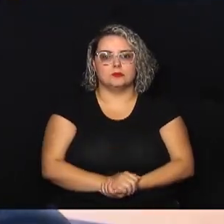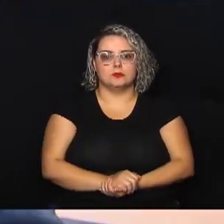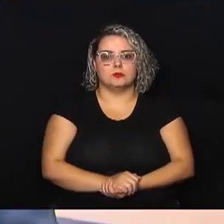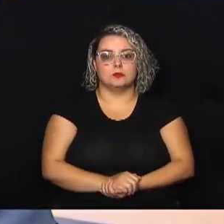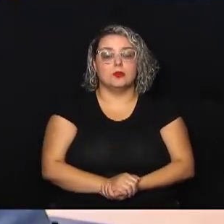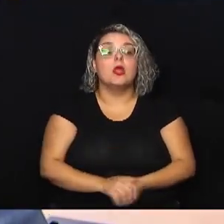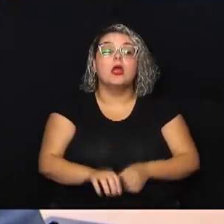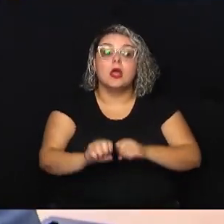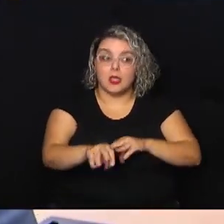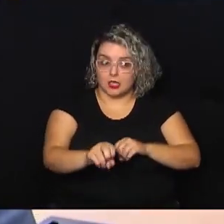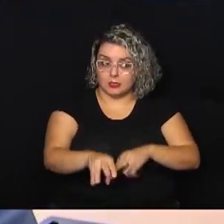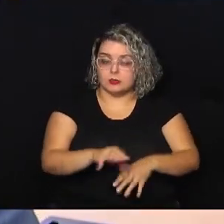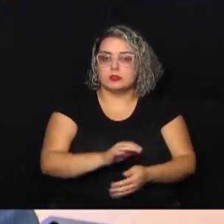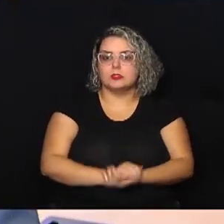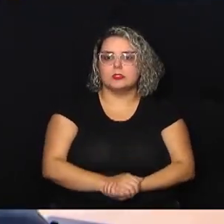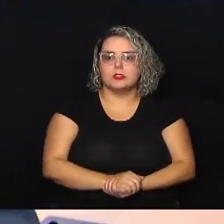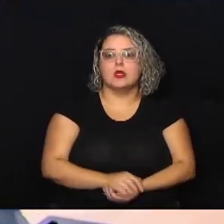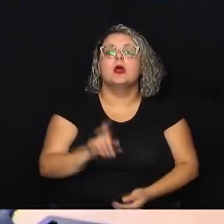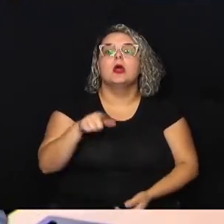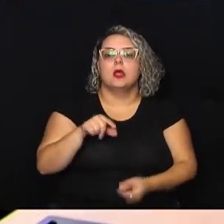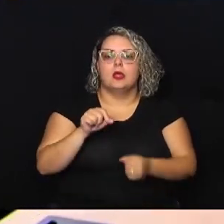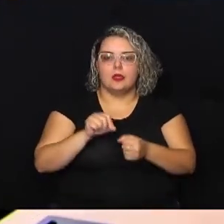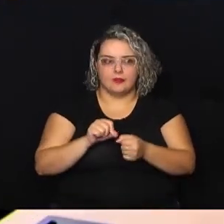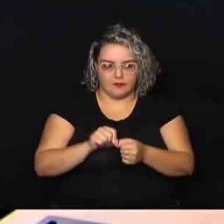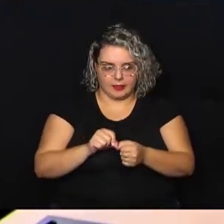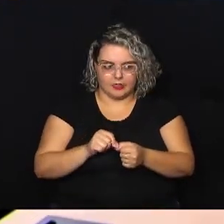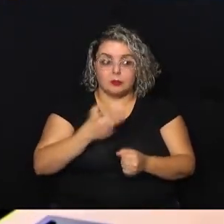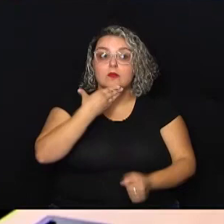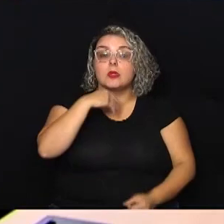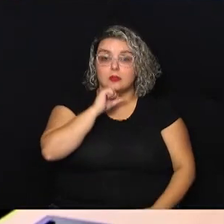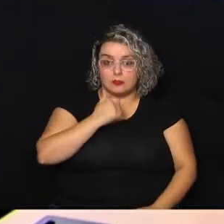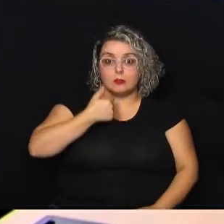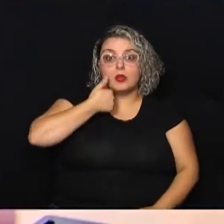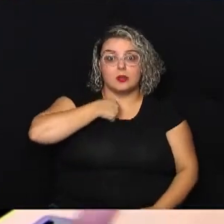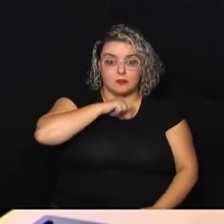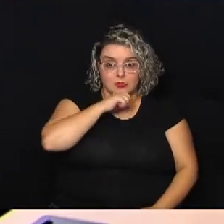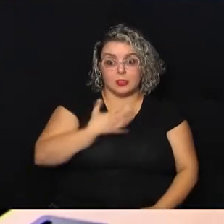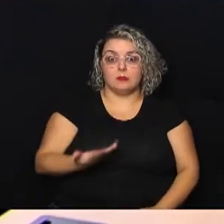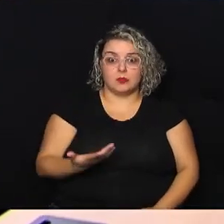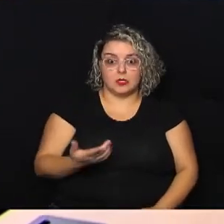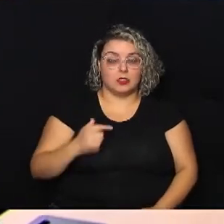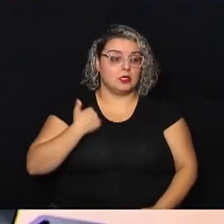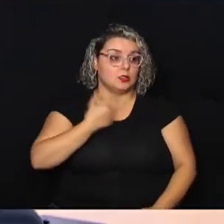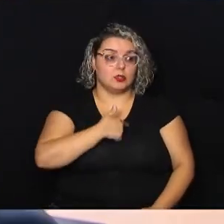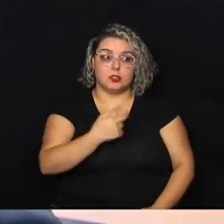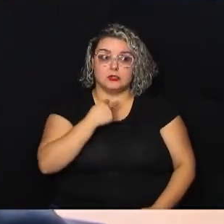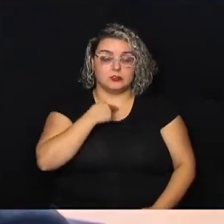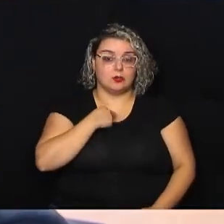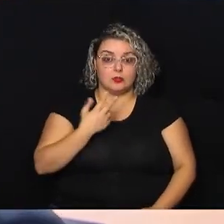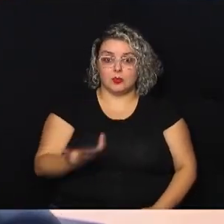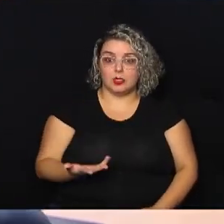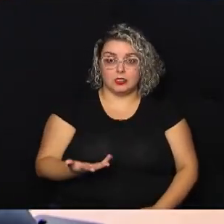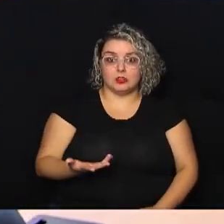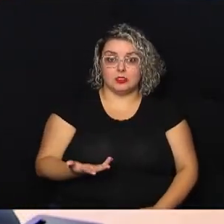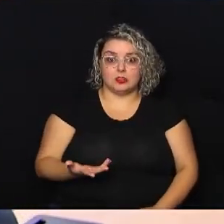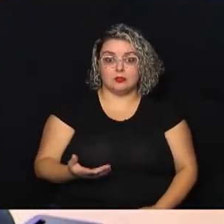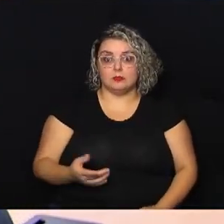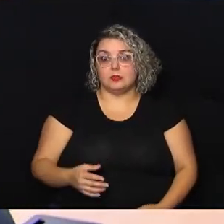Educação, ela é feita pelos pais e nós não podemos aí colocar